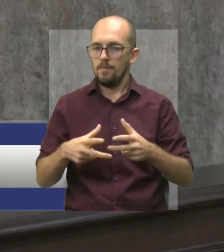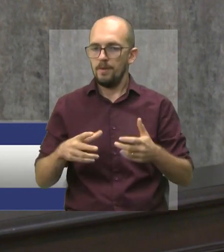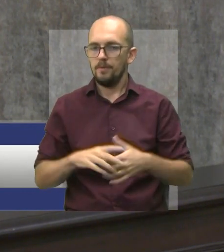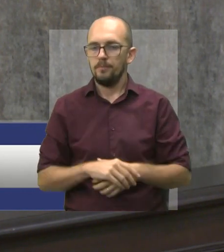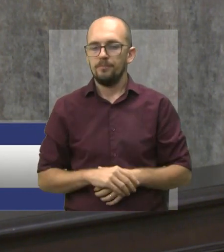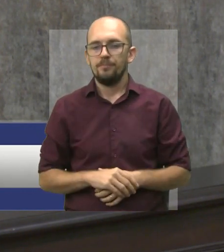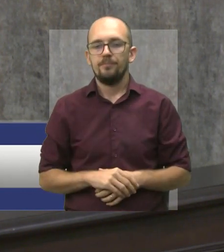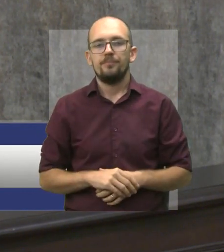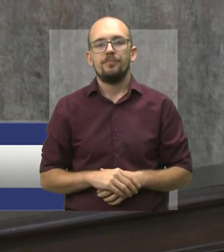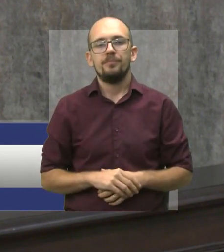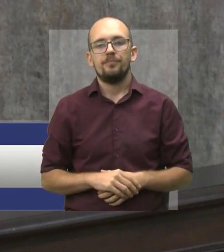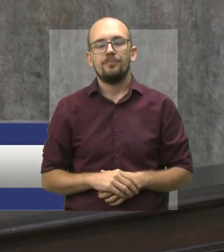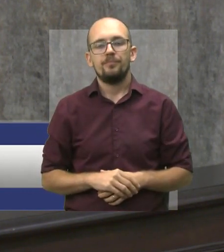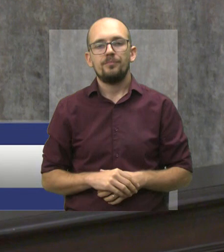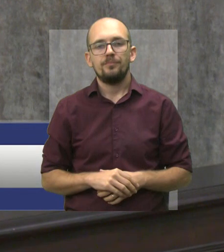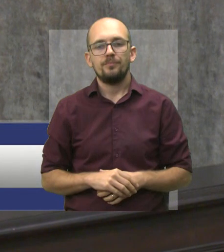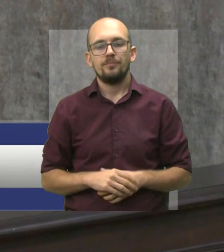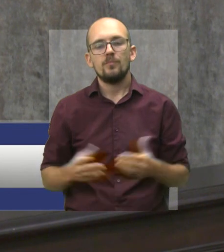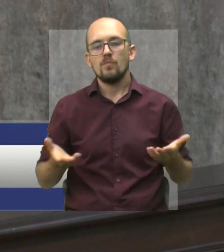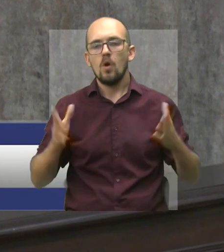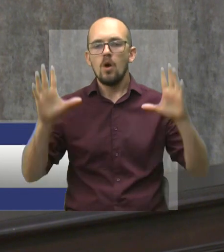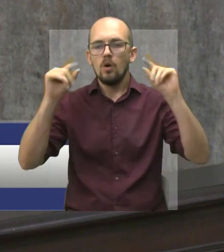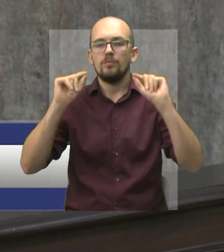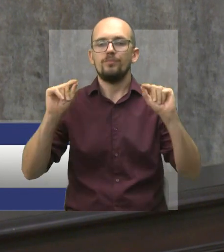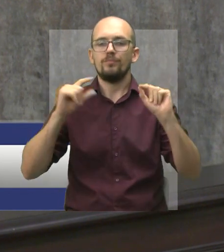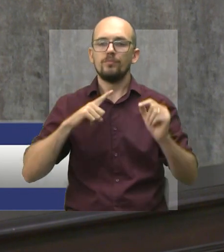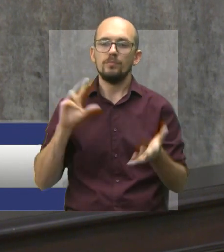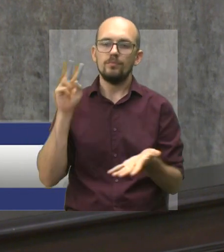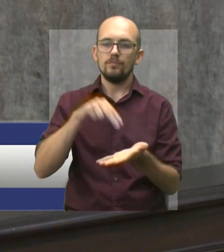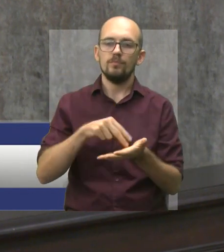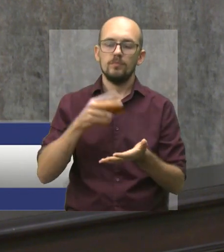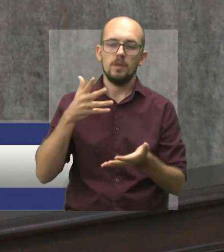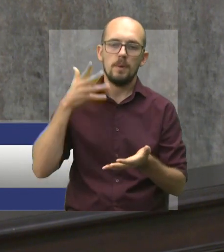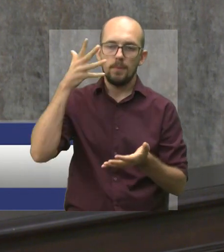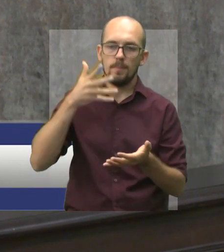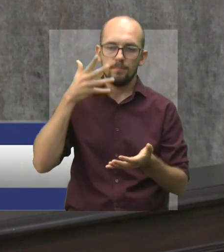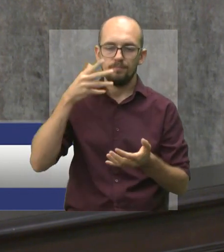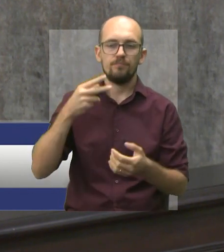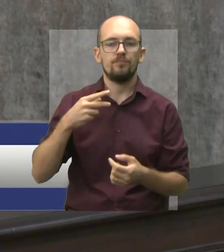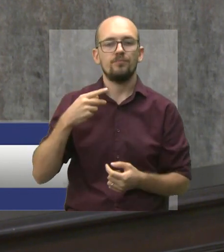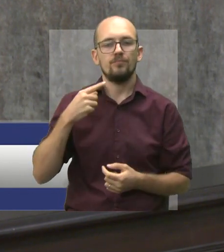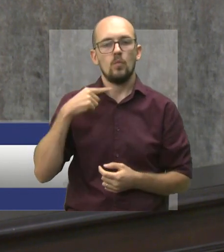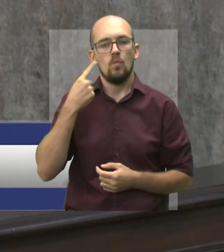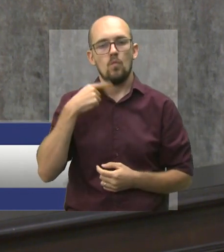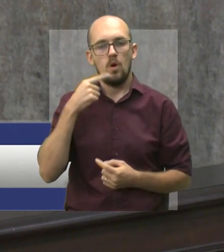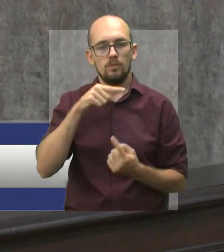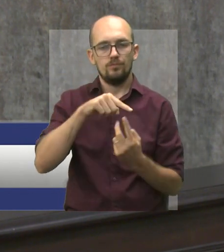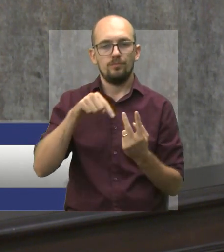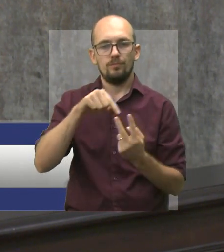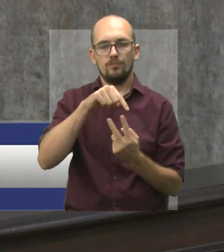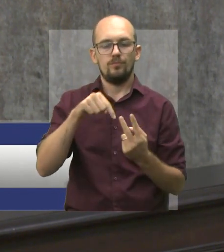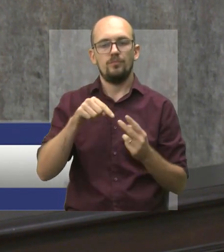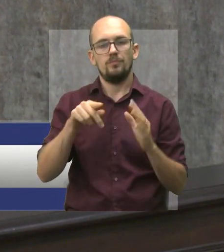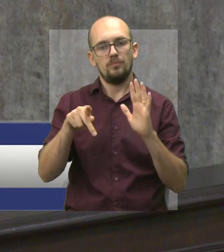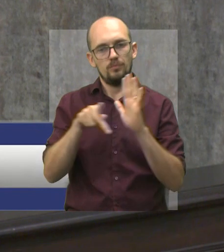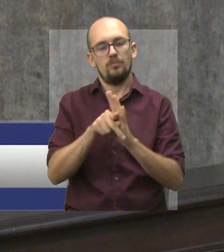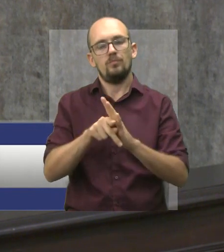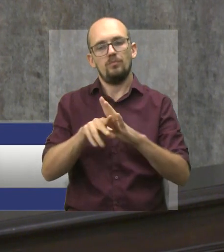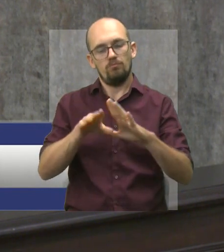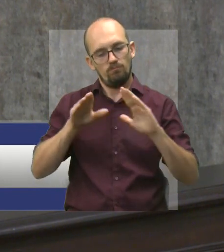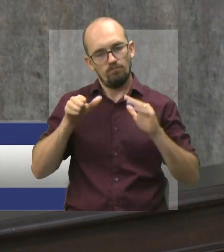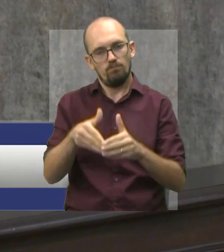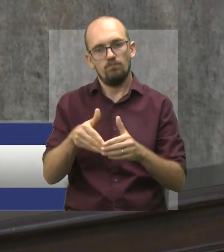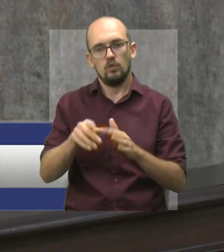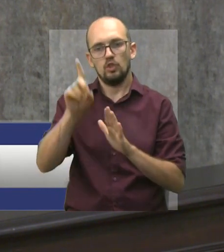youtube.com/tvcanjaú. Nesta noite, nós teremos a explanação dos advogados especialistas em direito previdenciário,